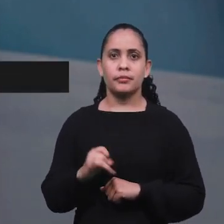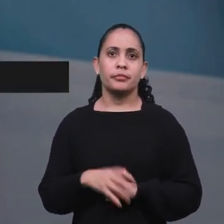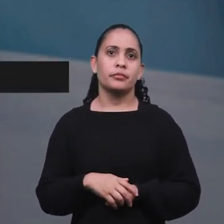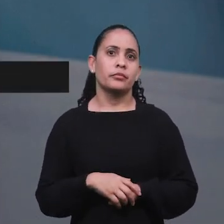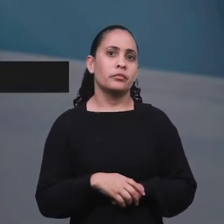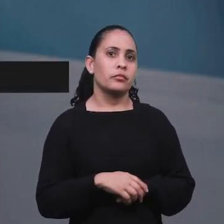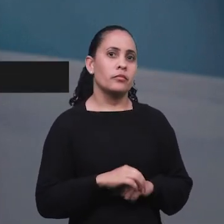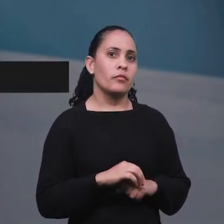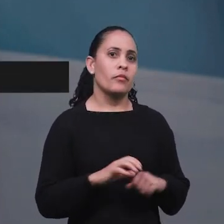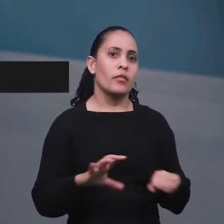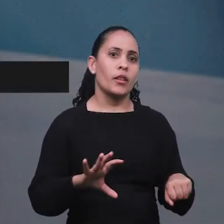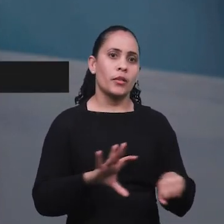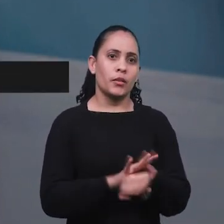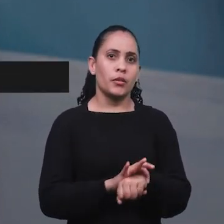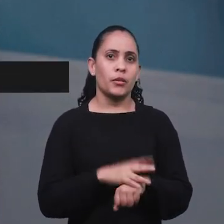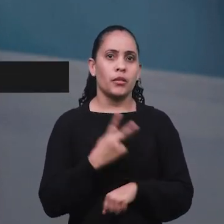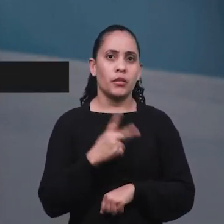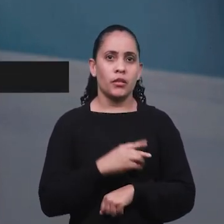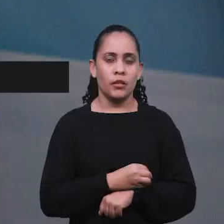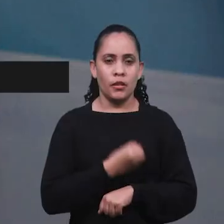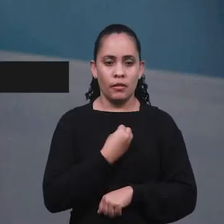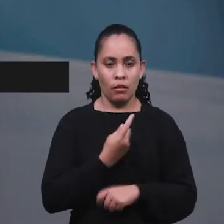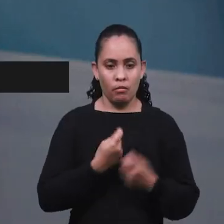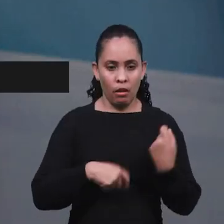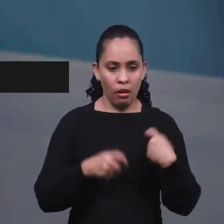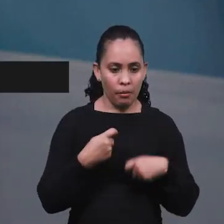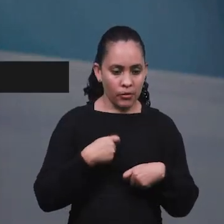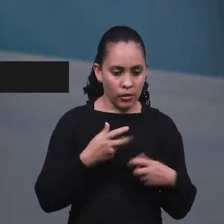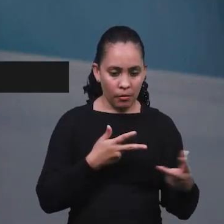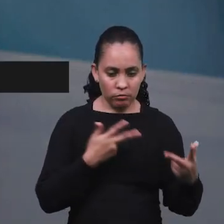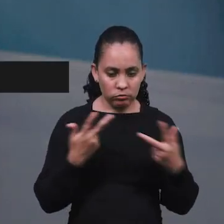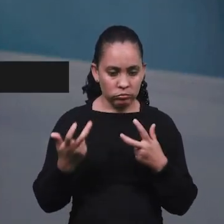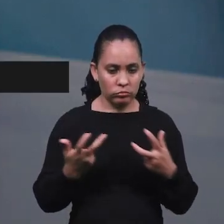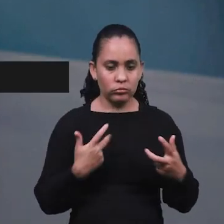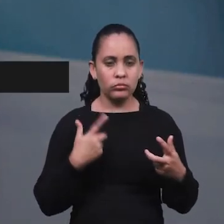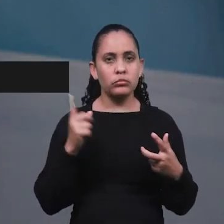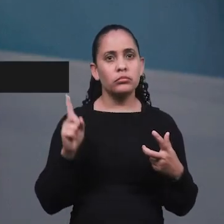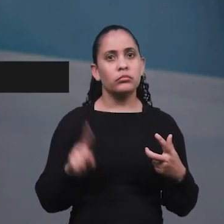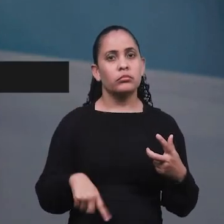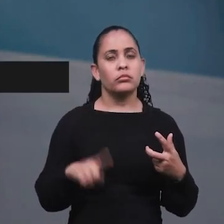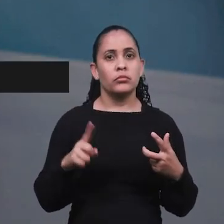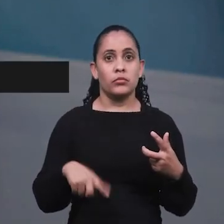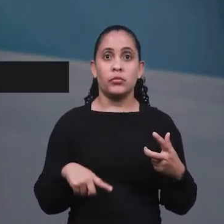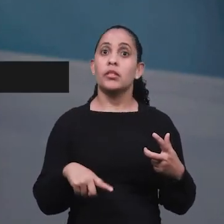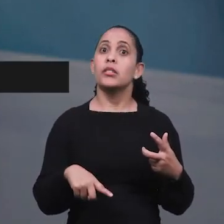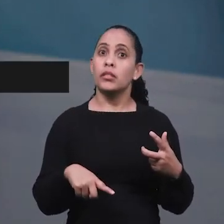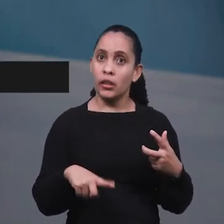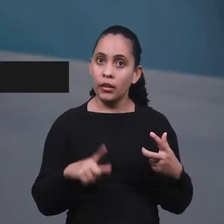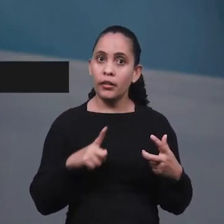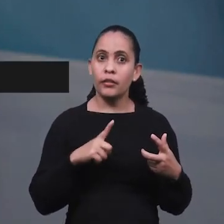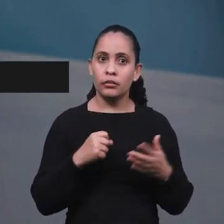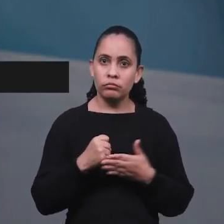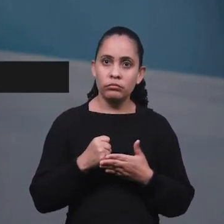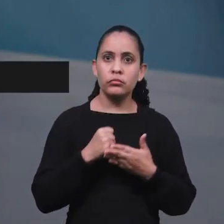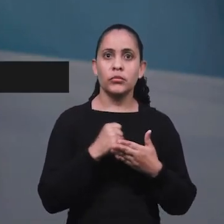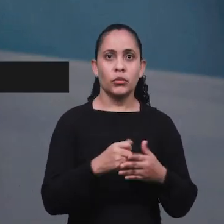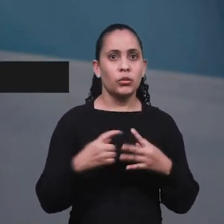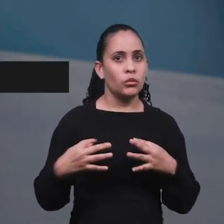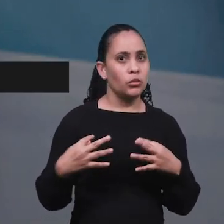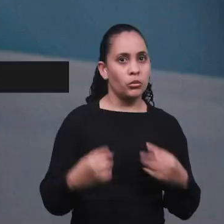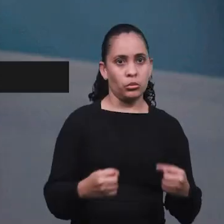Se o seguro não cabe no seu orçamento, você precisa revisar, porque ele é a pedra fundamental que vai